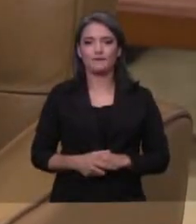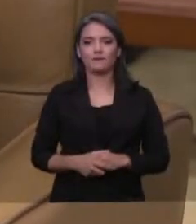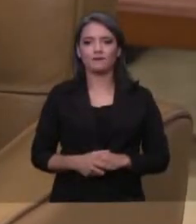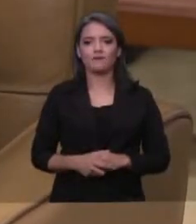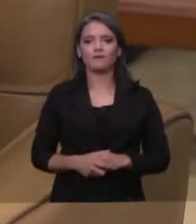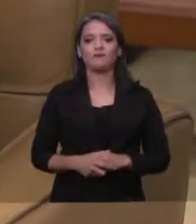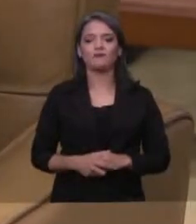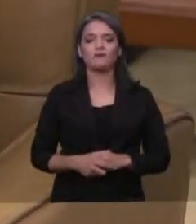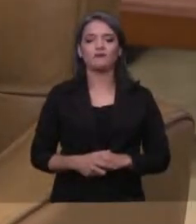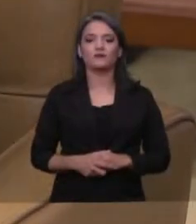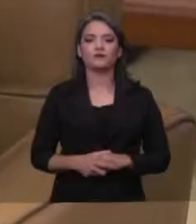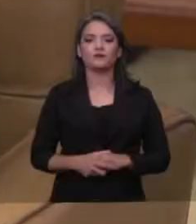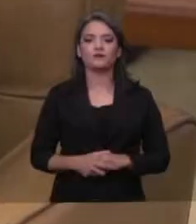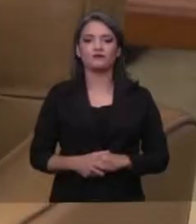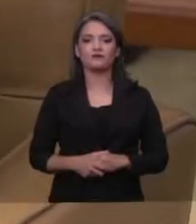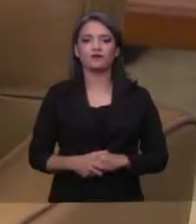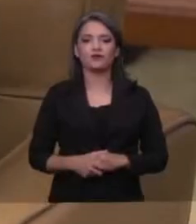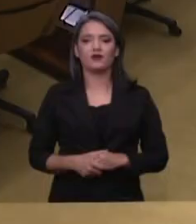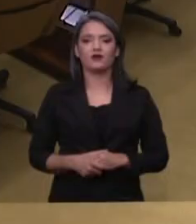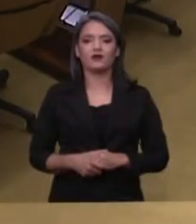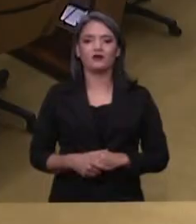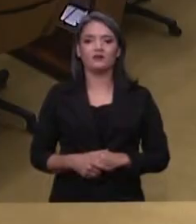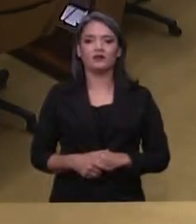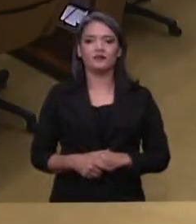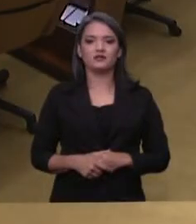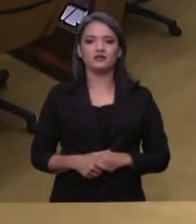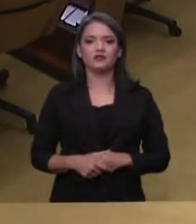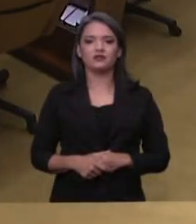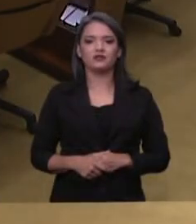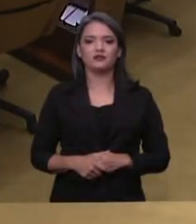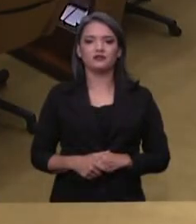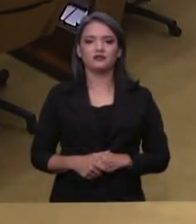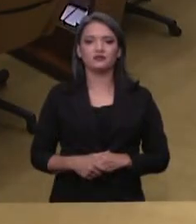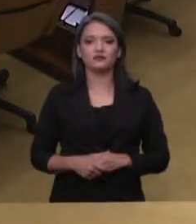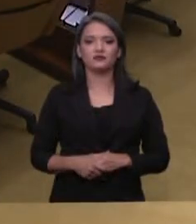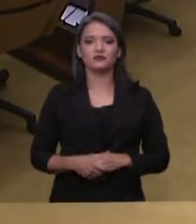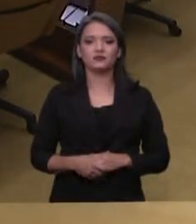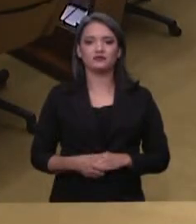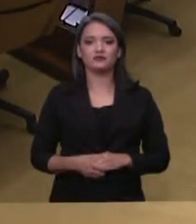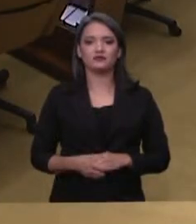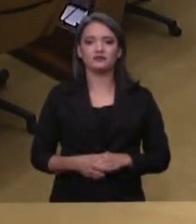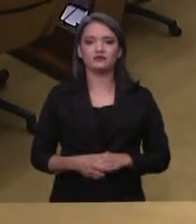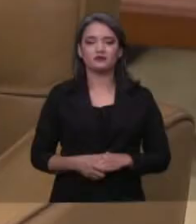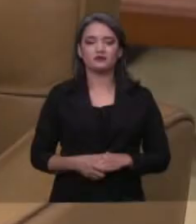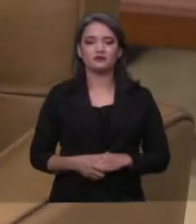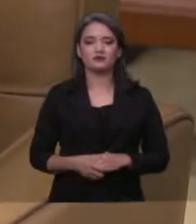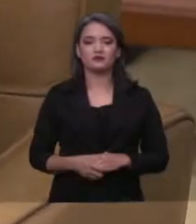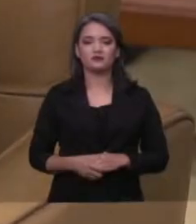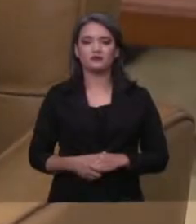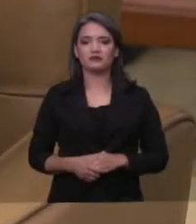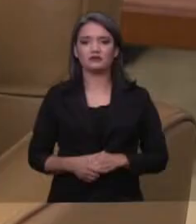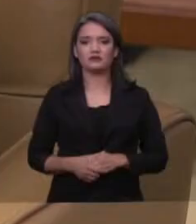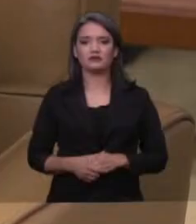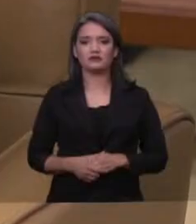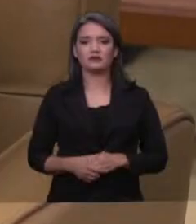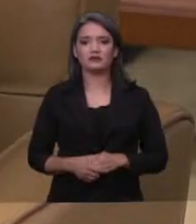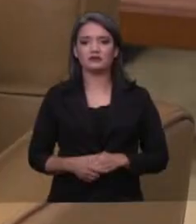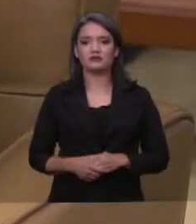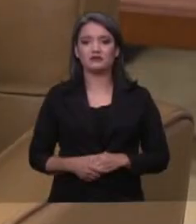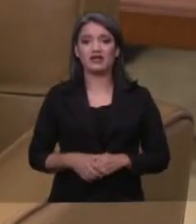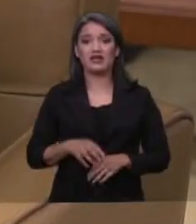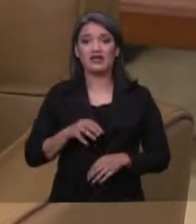Nós poderíamos estar em algum lugar, ministro, pausa, fale e bebe água, contando a história da